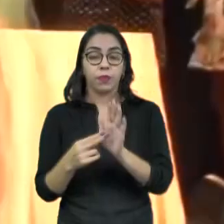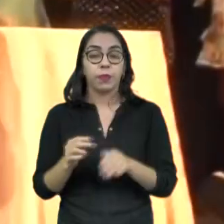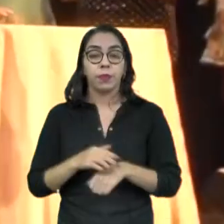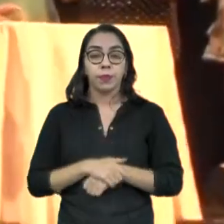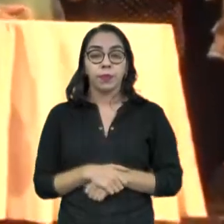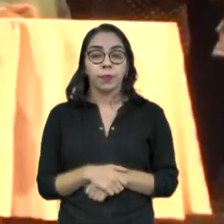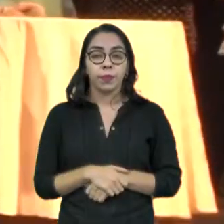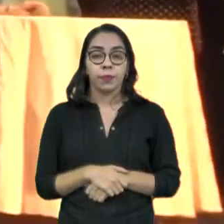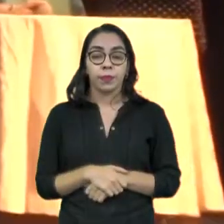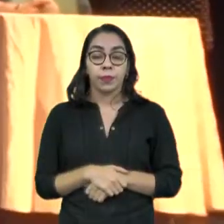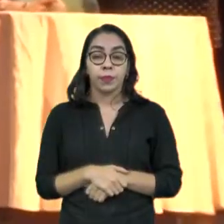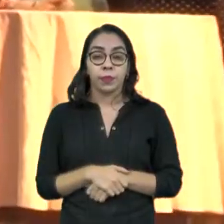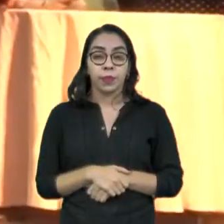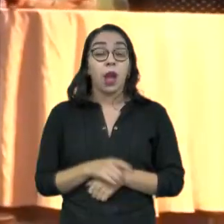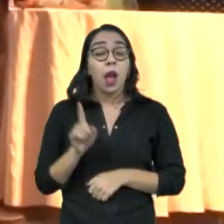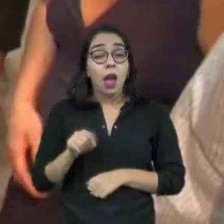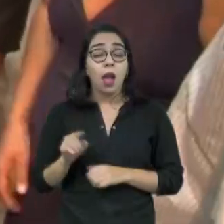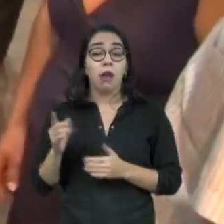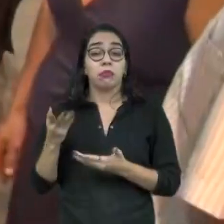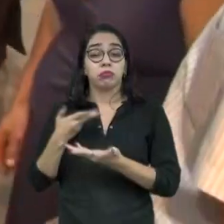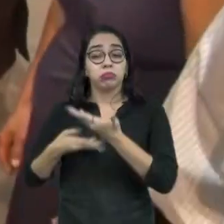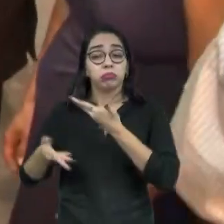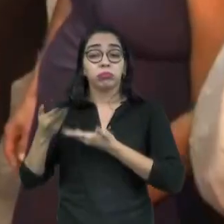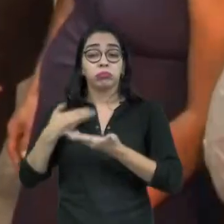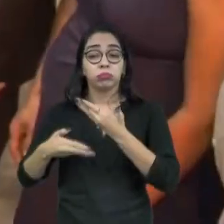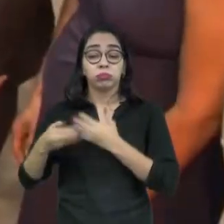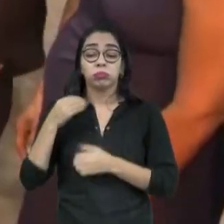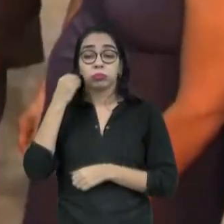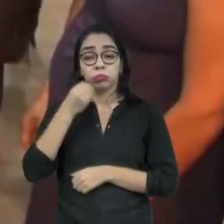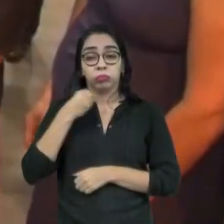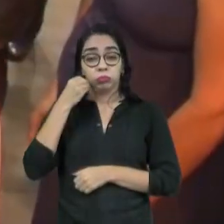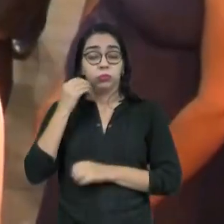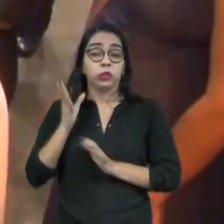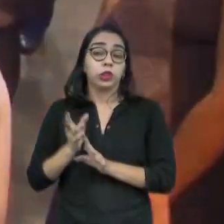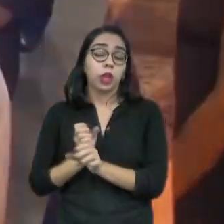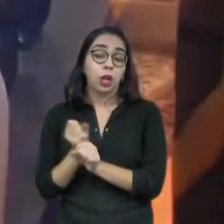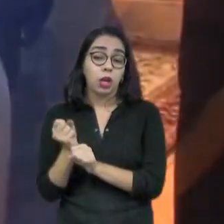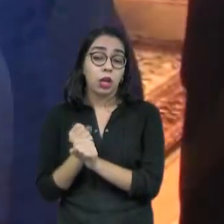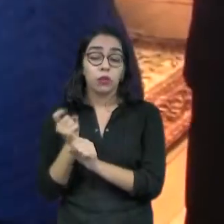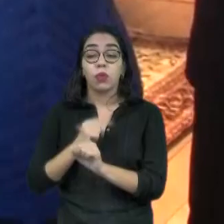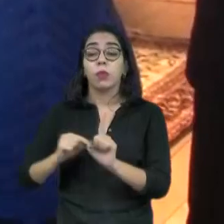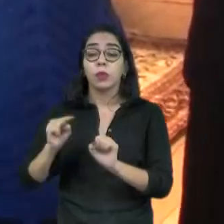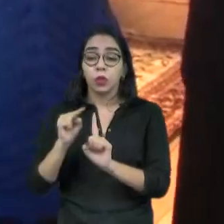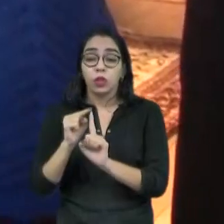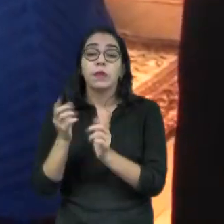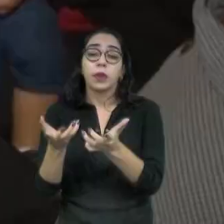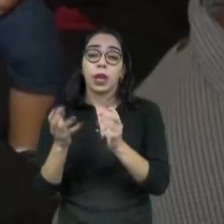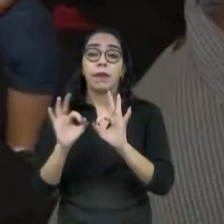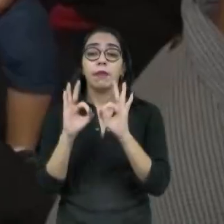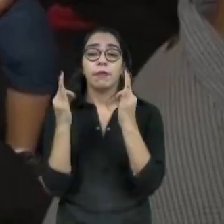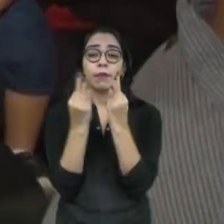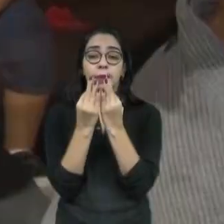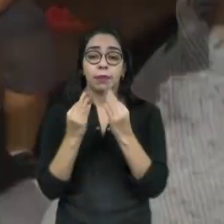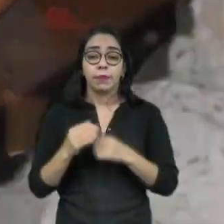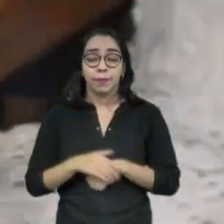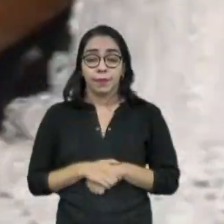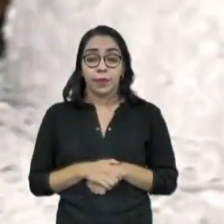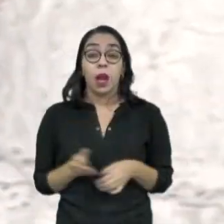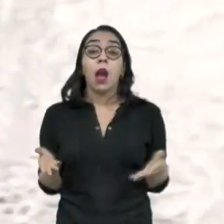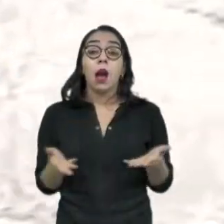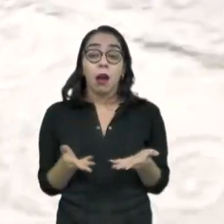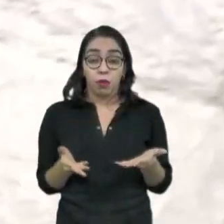estável é relação de convivência duradora entre duas pessoas com objetivo de Constituição familiar o novo Código